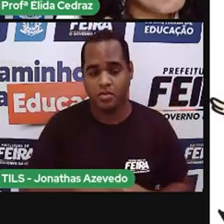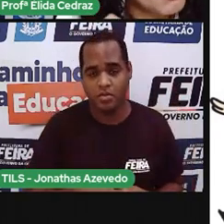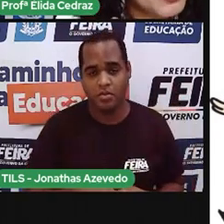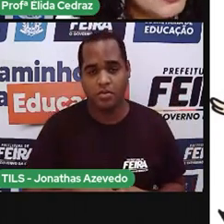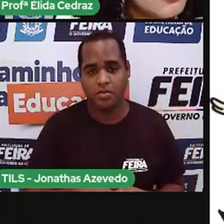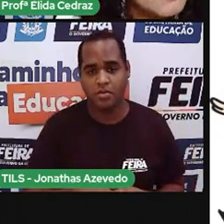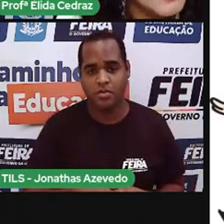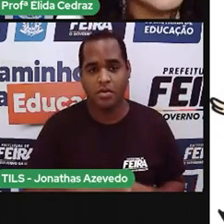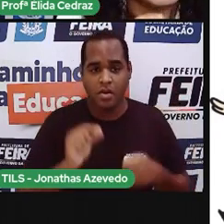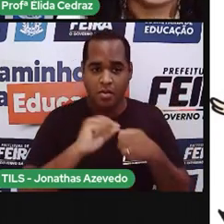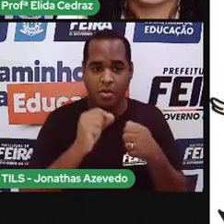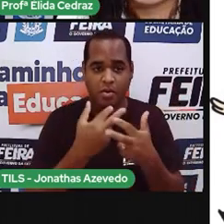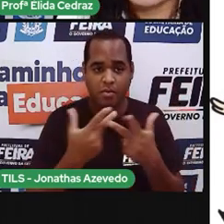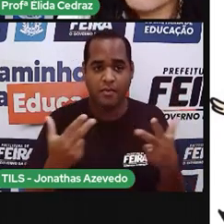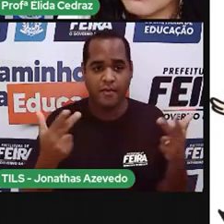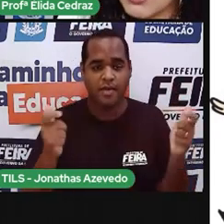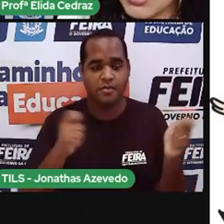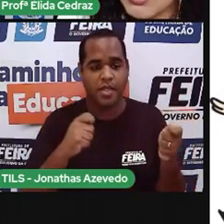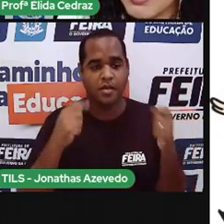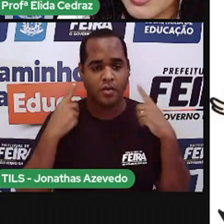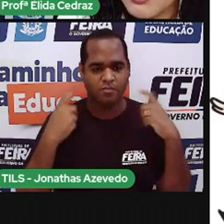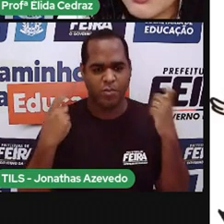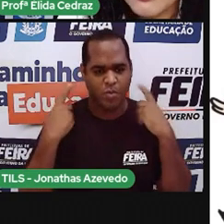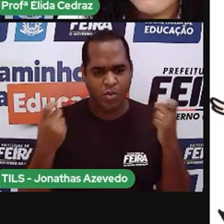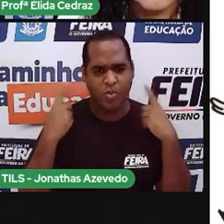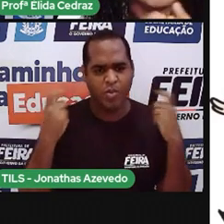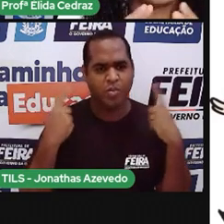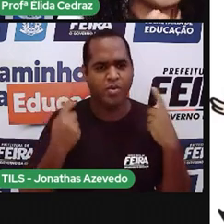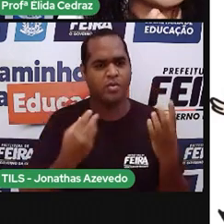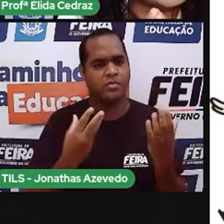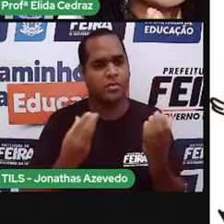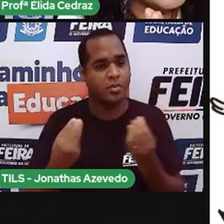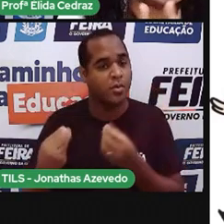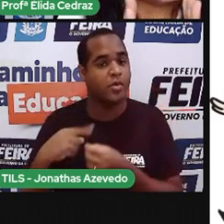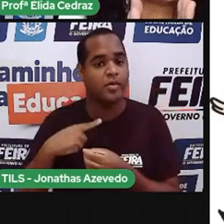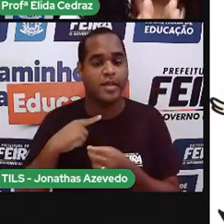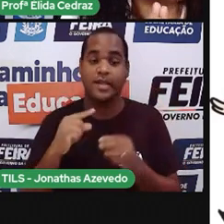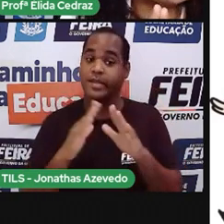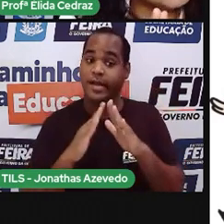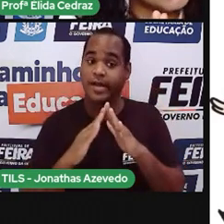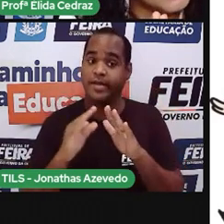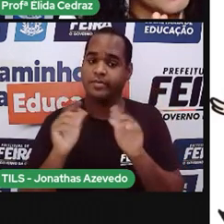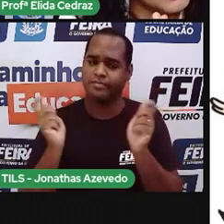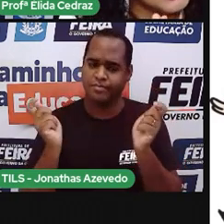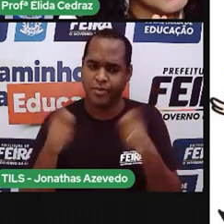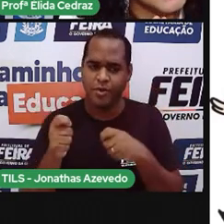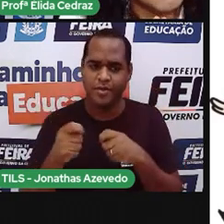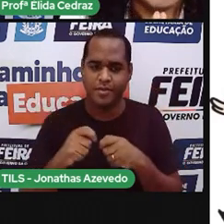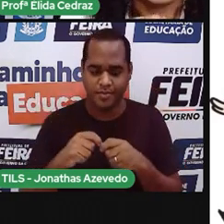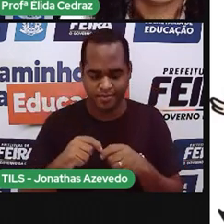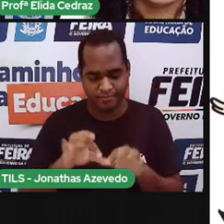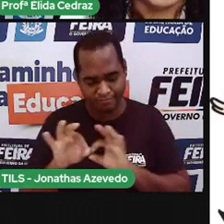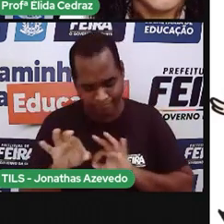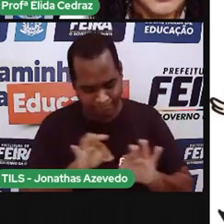fazer muita zoada com os instrumentos confeccionados com